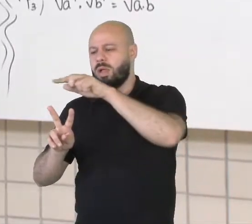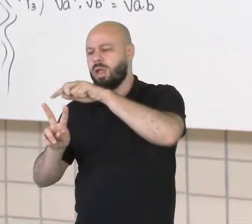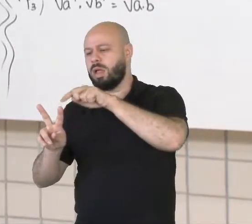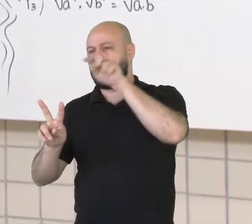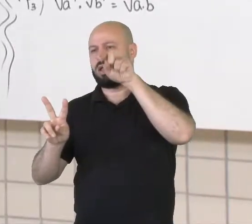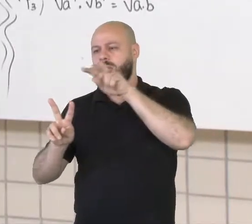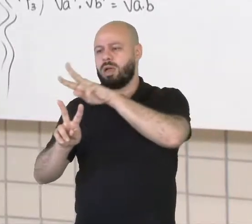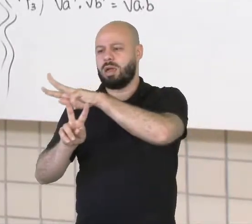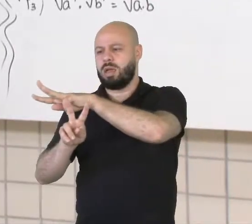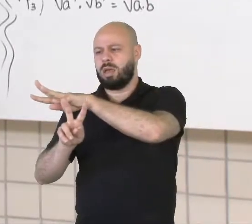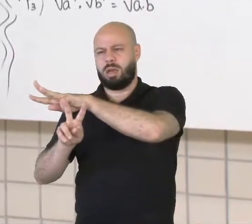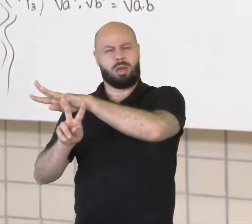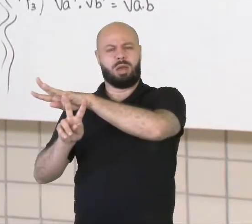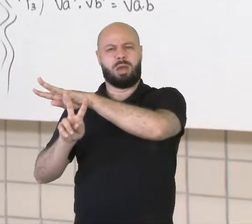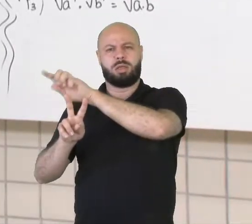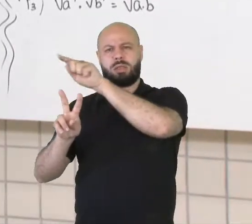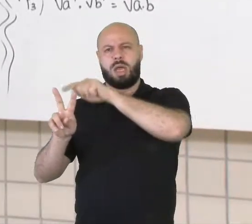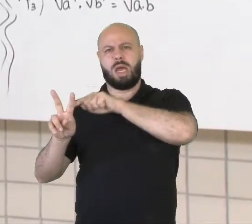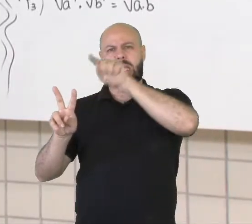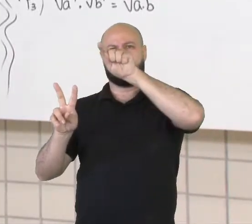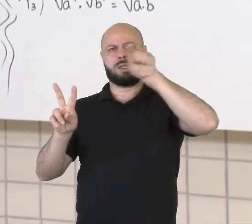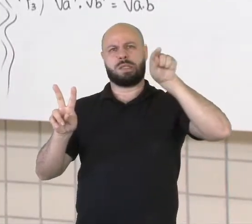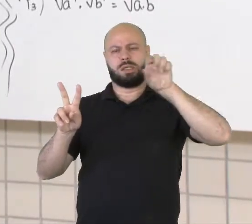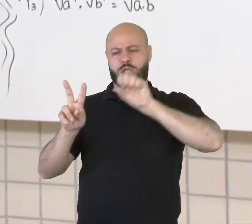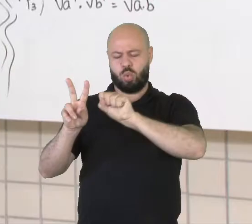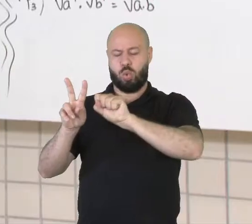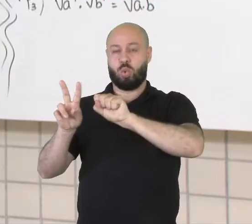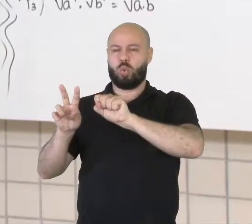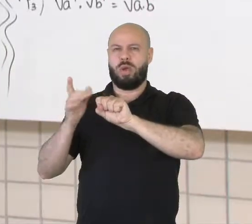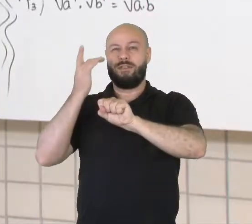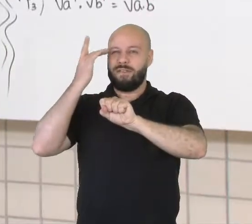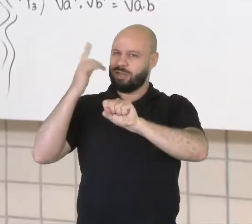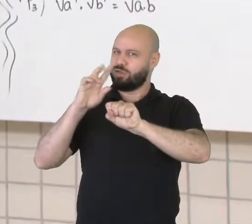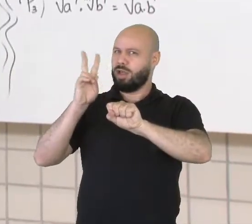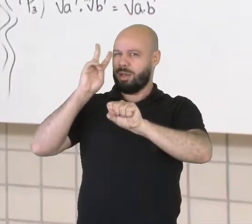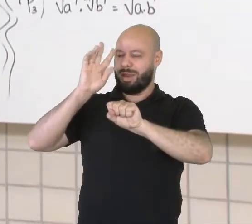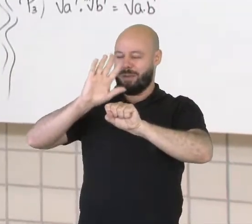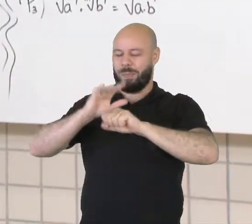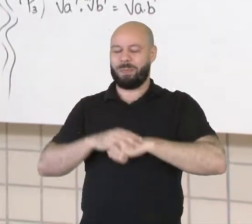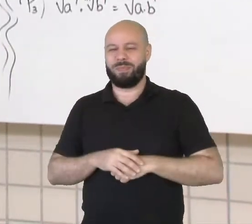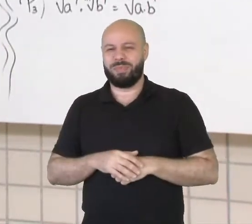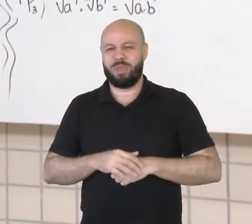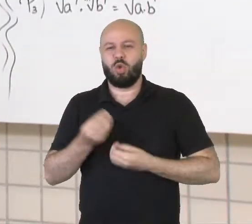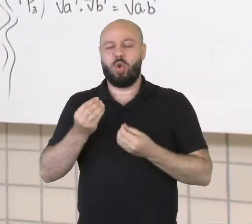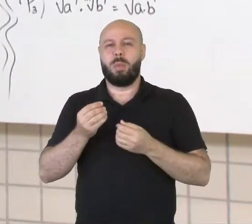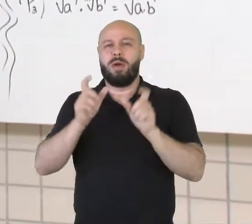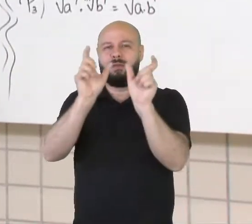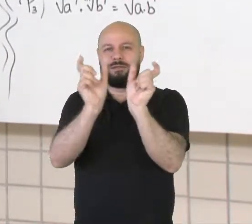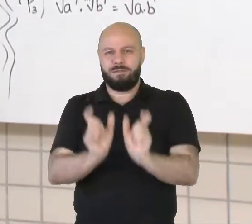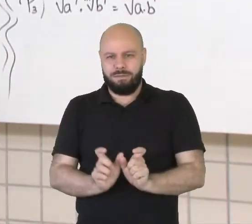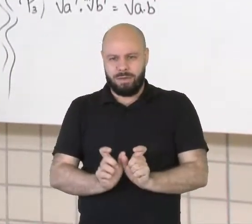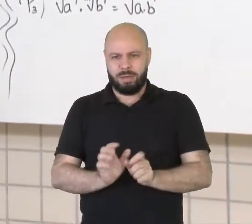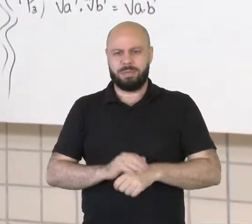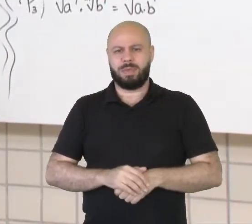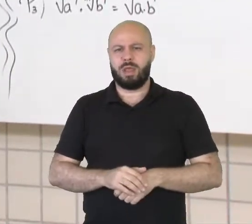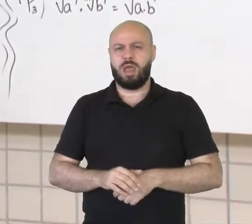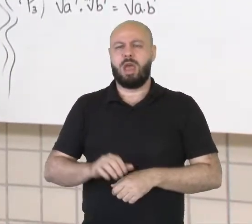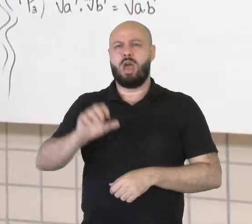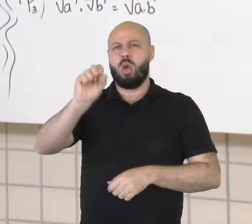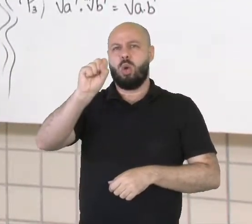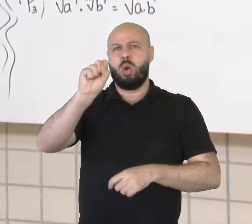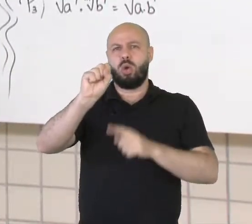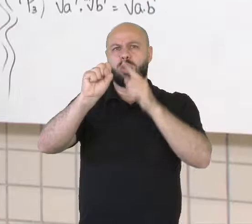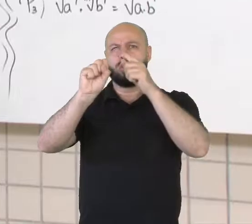difícil, mas vamos lá, né? Mais fácil você não se lembrar, mas vamos lá. Primeira coisa que eu vou fazer é fatorar o 8. 8 divide por